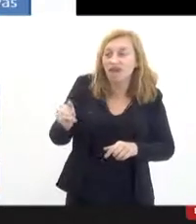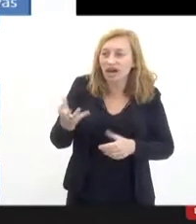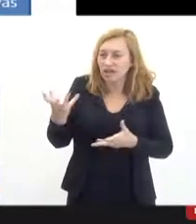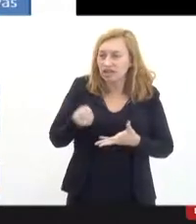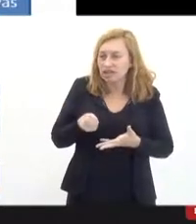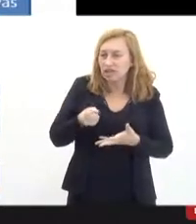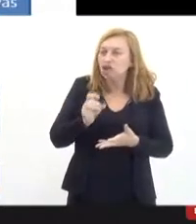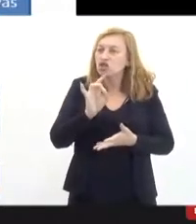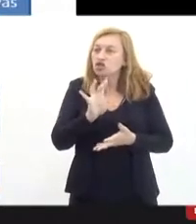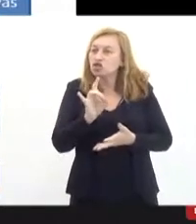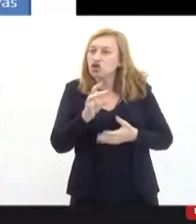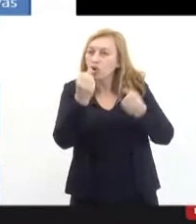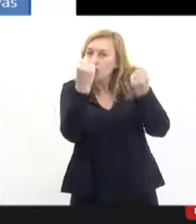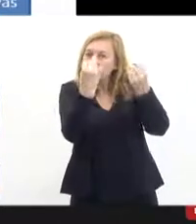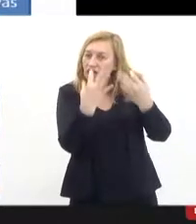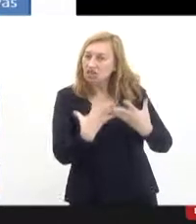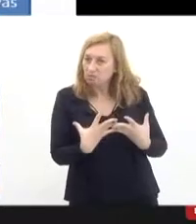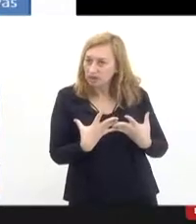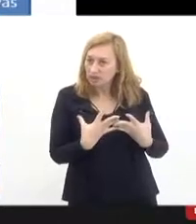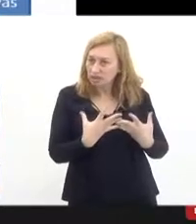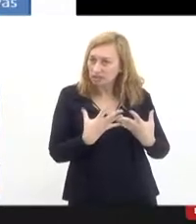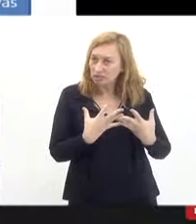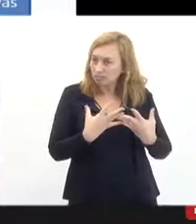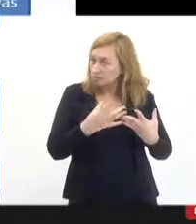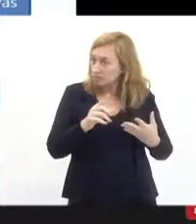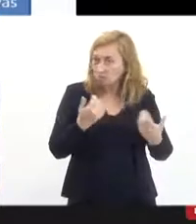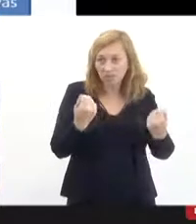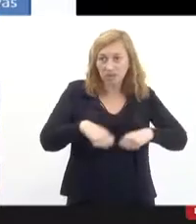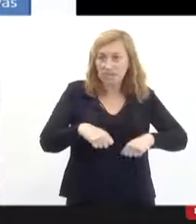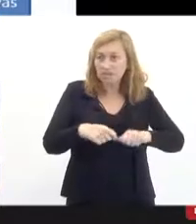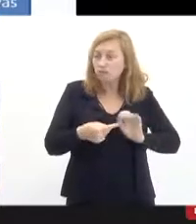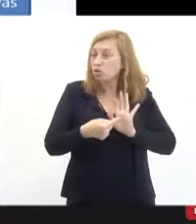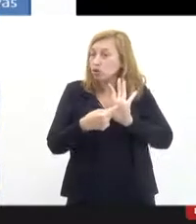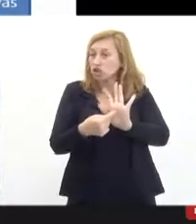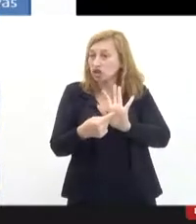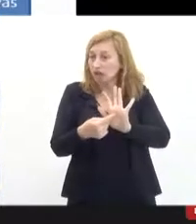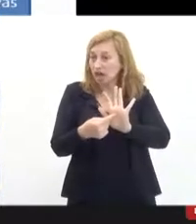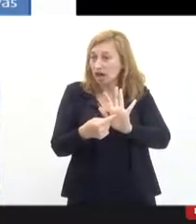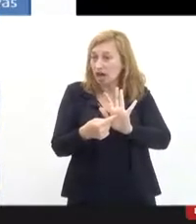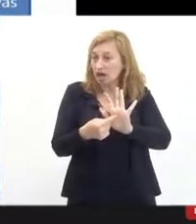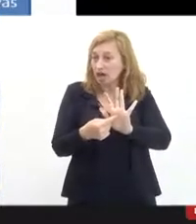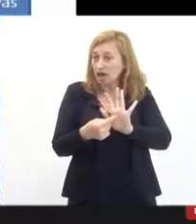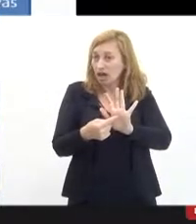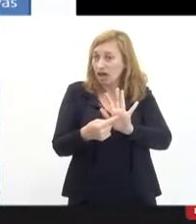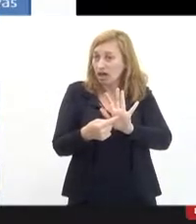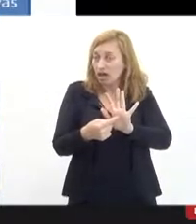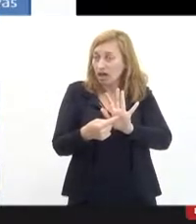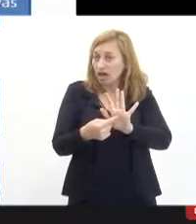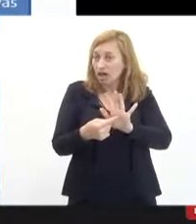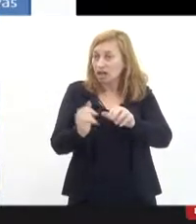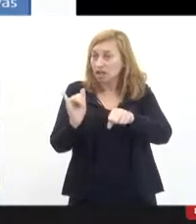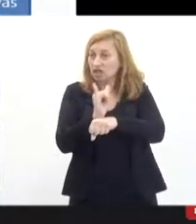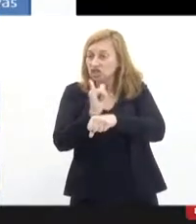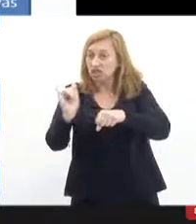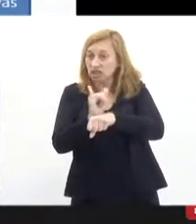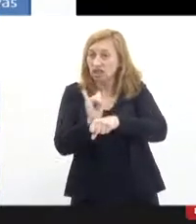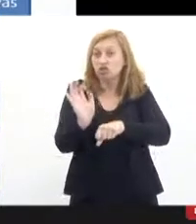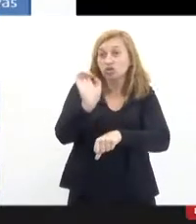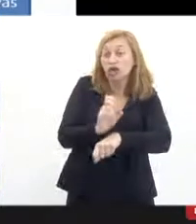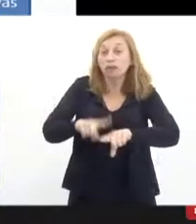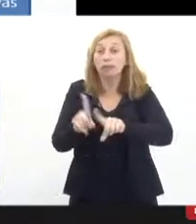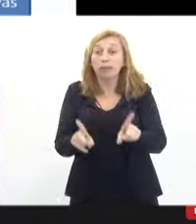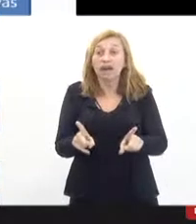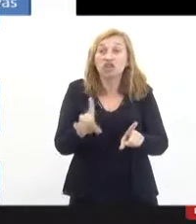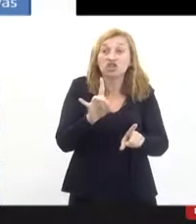notas explicativas, não precisa figurar no meu balanço, né? Não precisa figurar no balanço do Estado, mas apenas